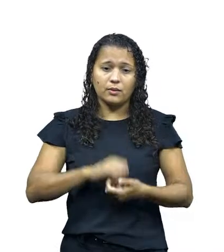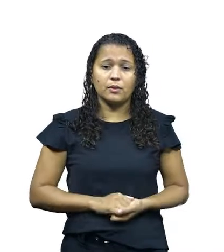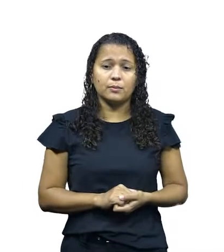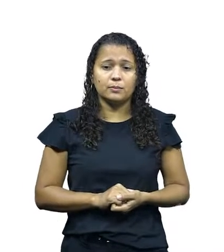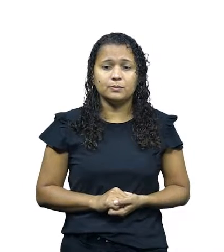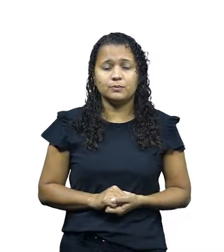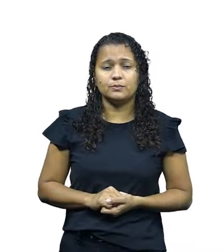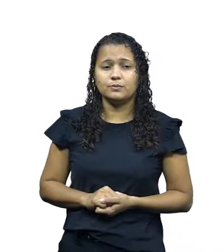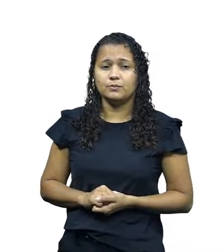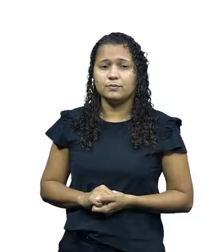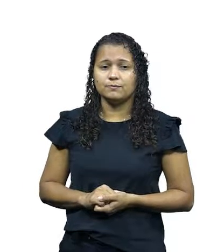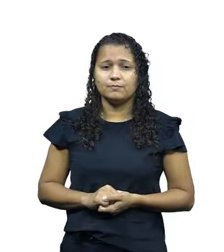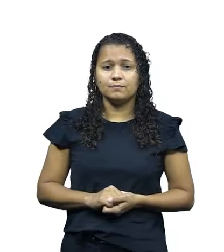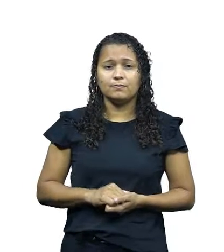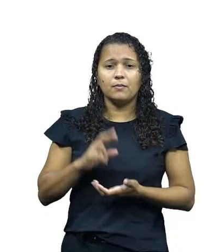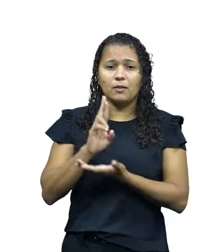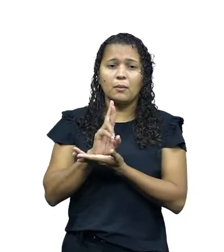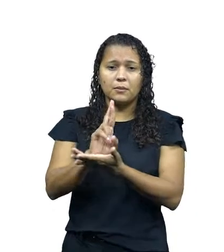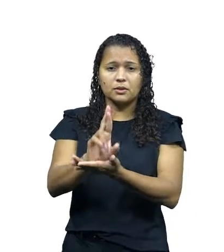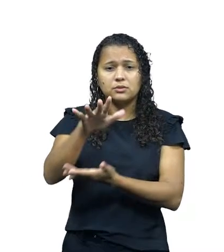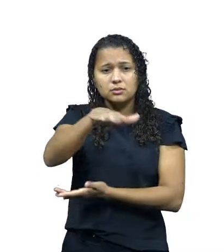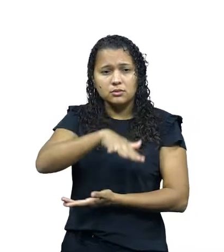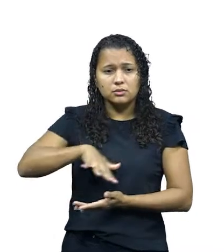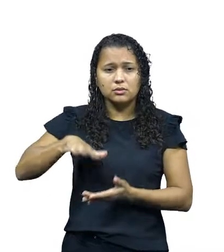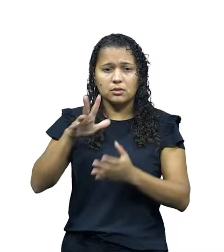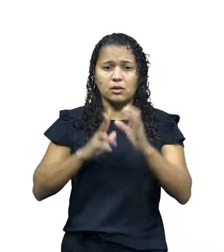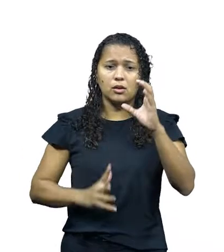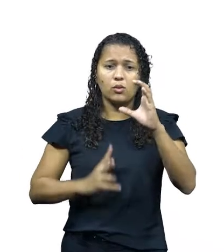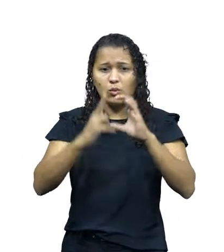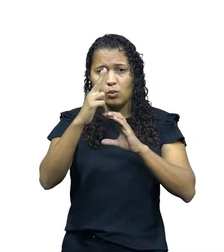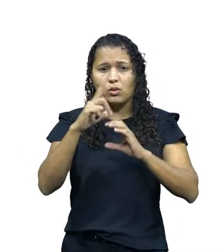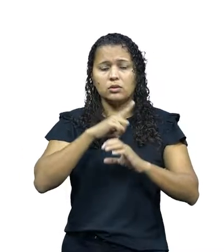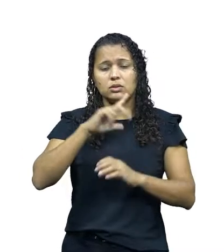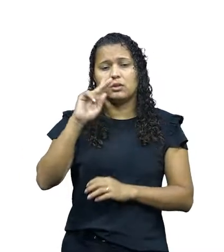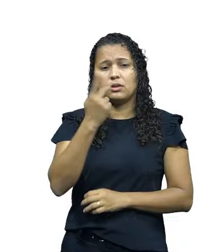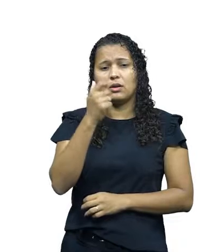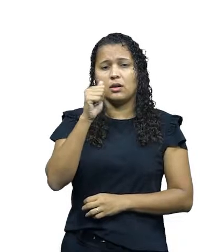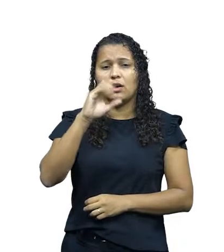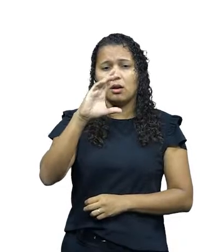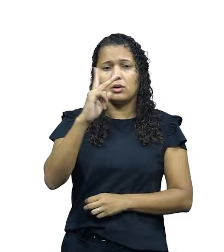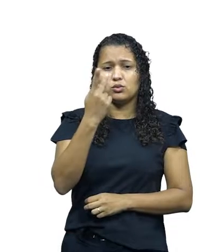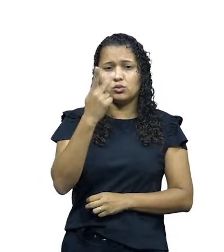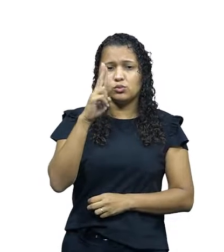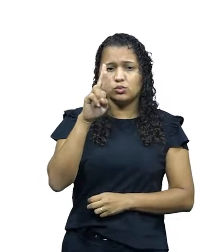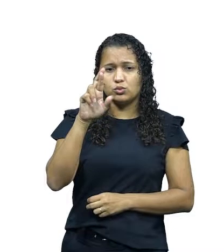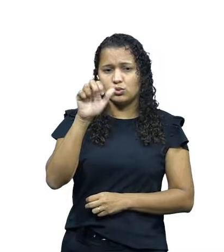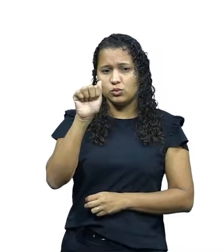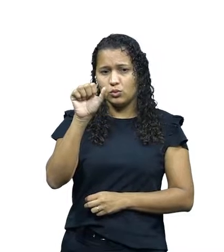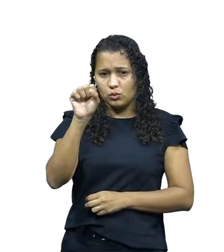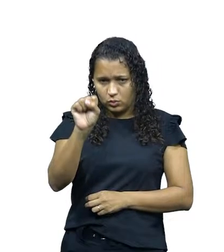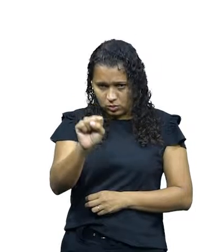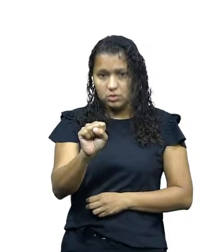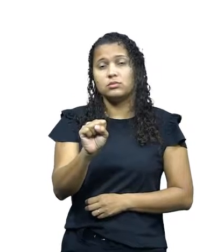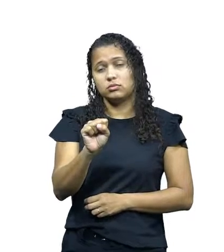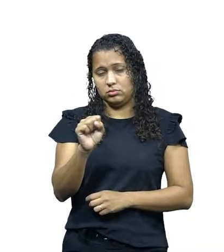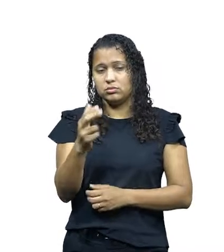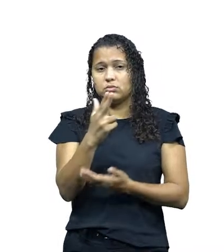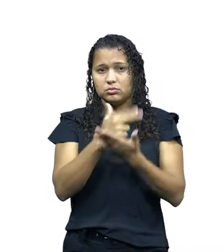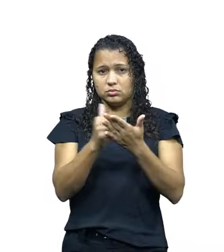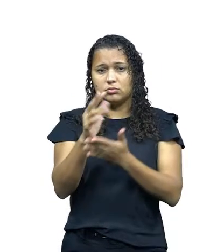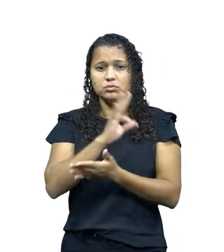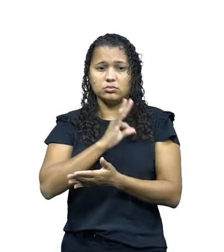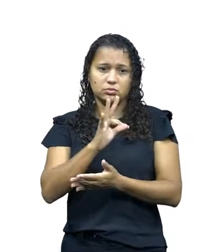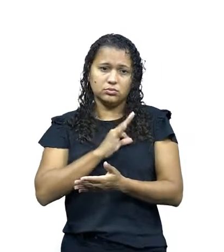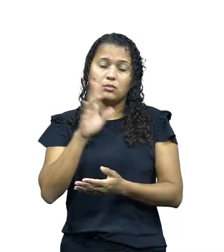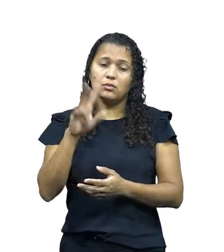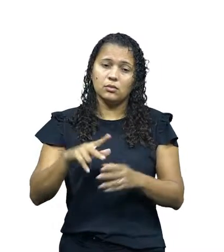sobre a representação de área de corte por meio de achuras em desenho técnico. Essa área de